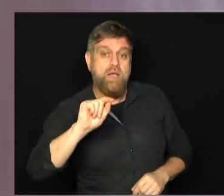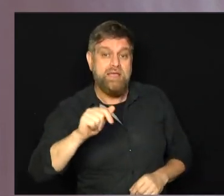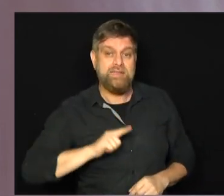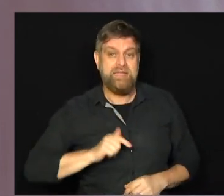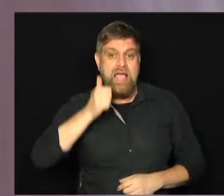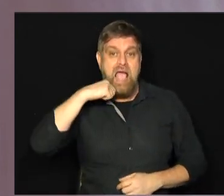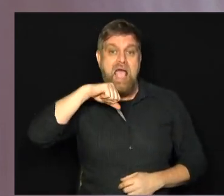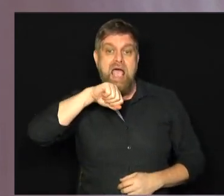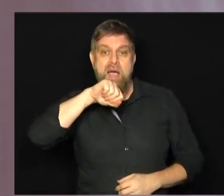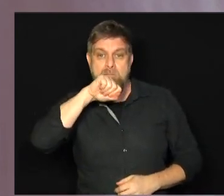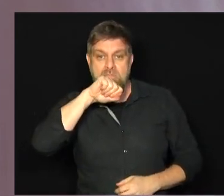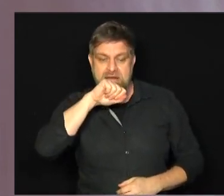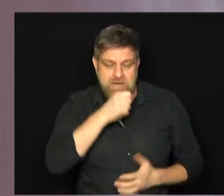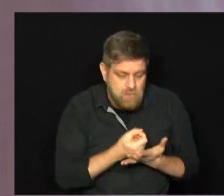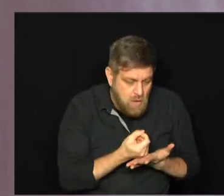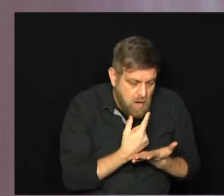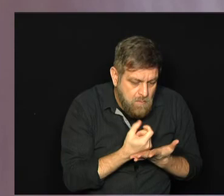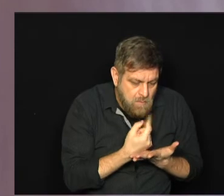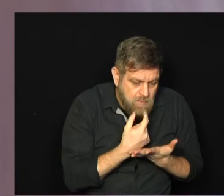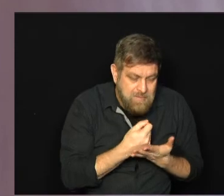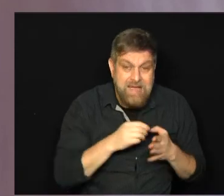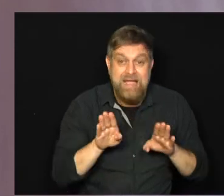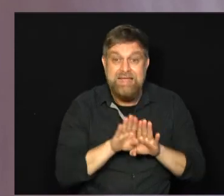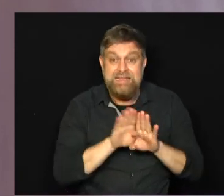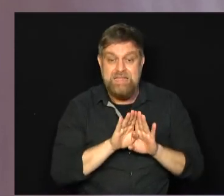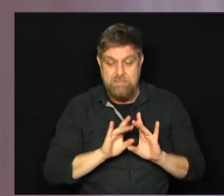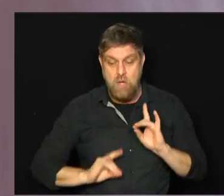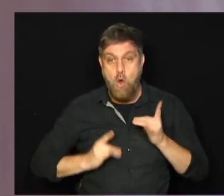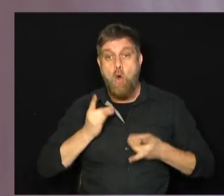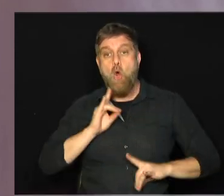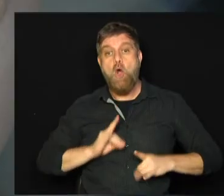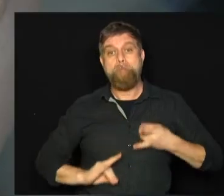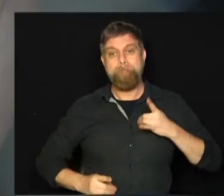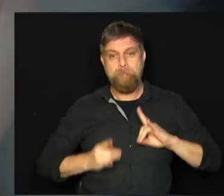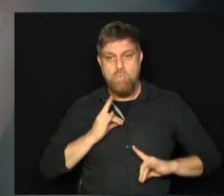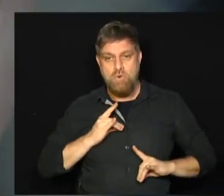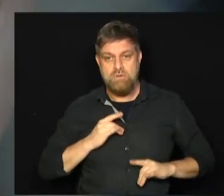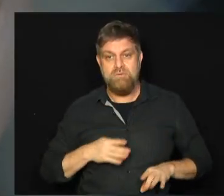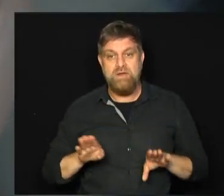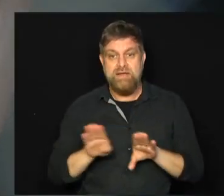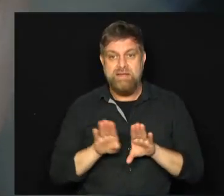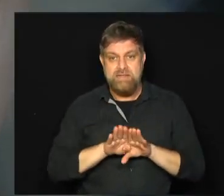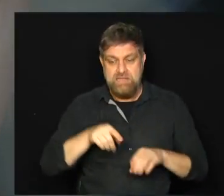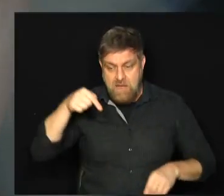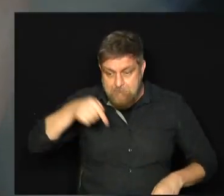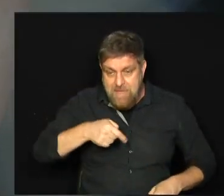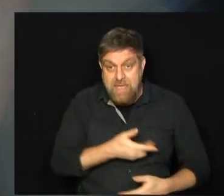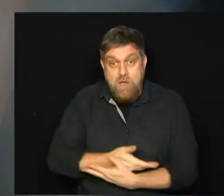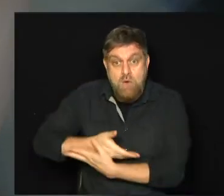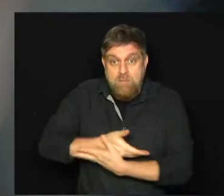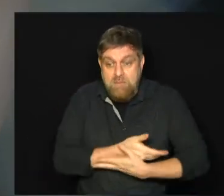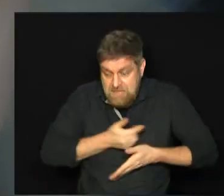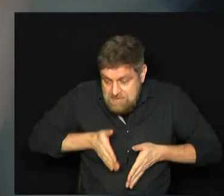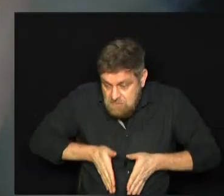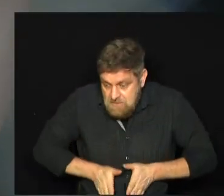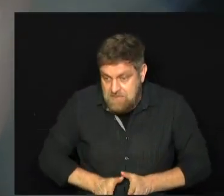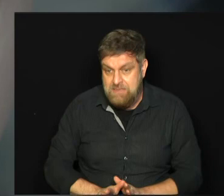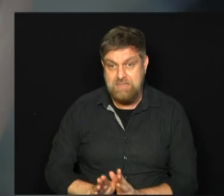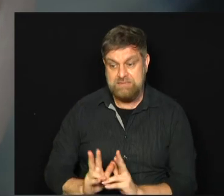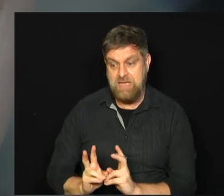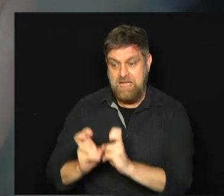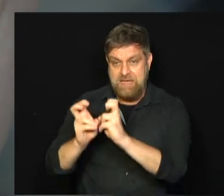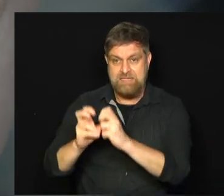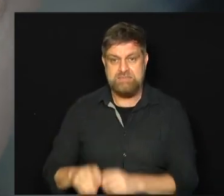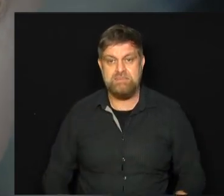determinado antibiótico, a hormônio na gravidez e o aparecimento de câncer, quer no